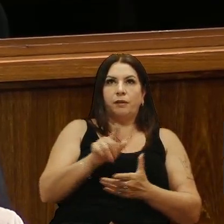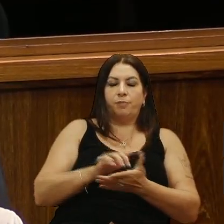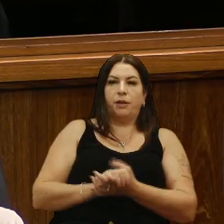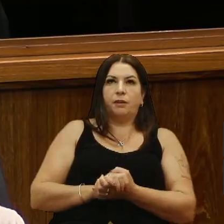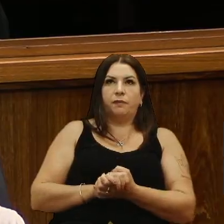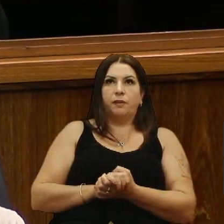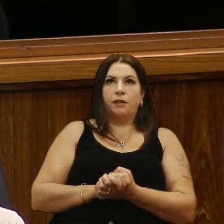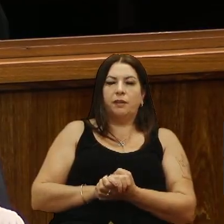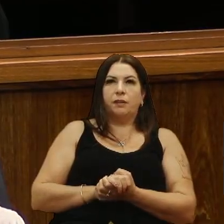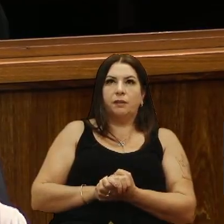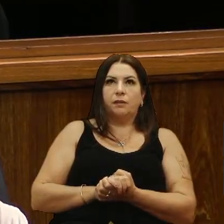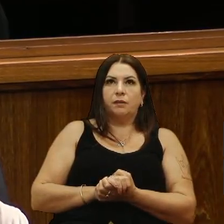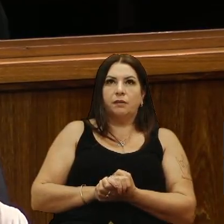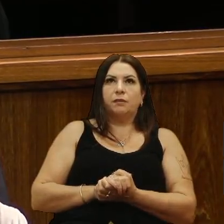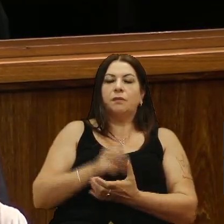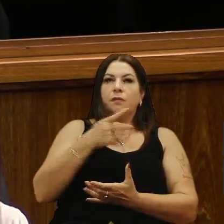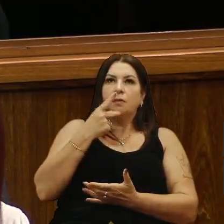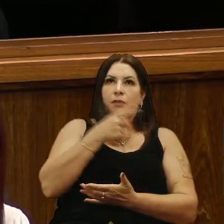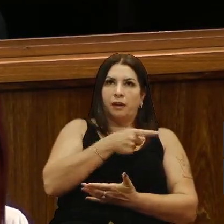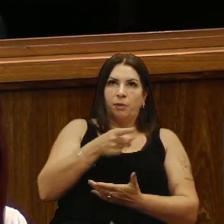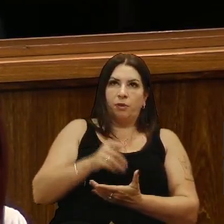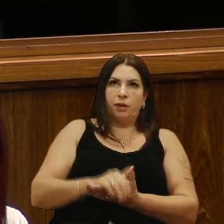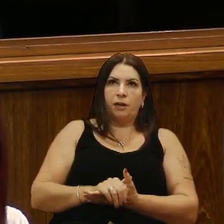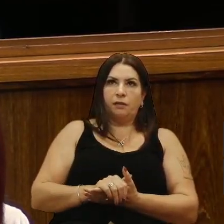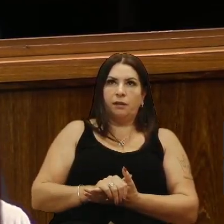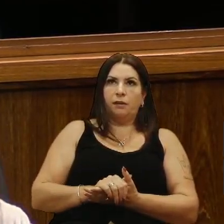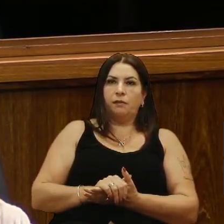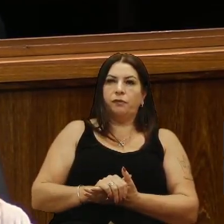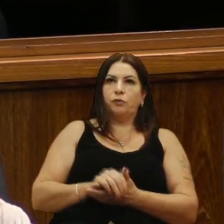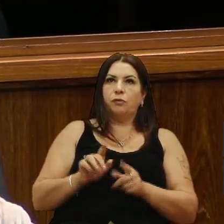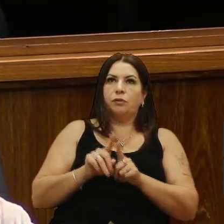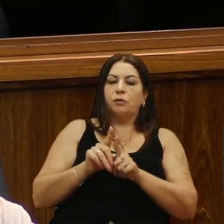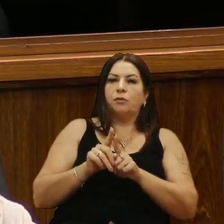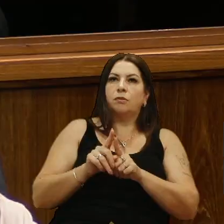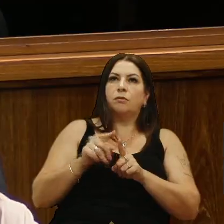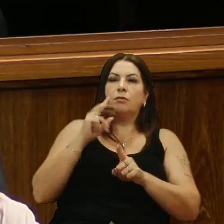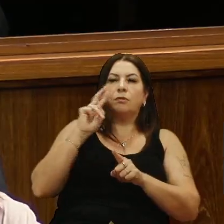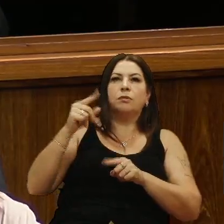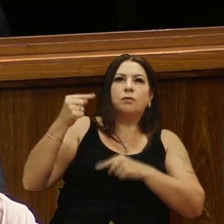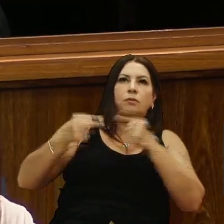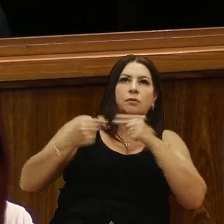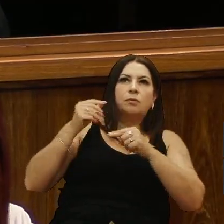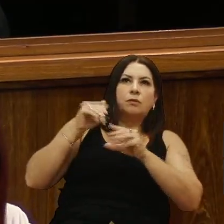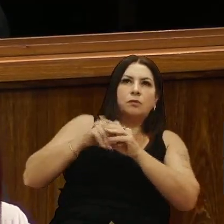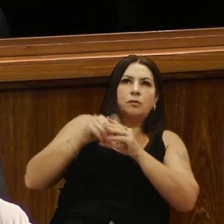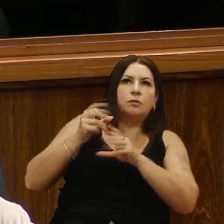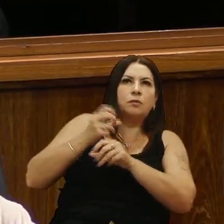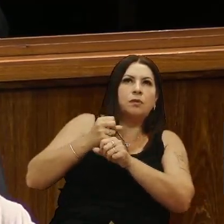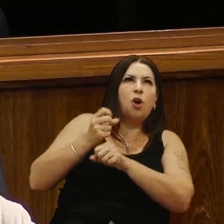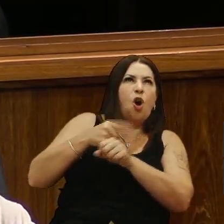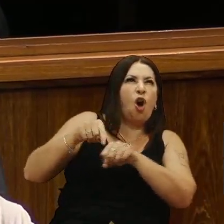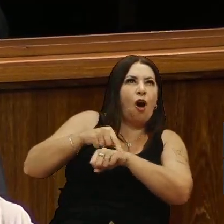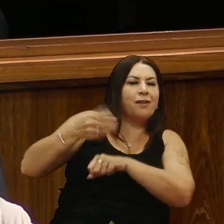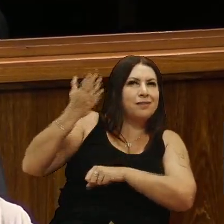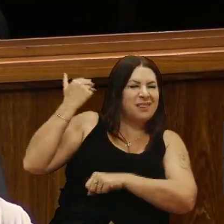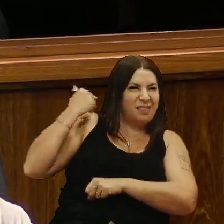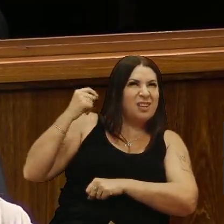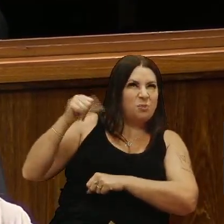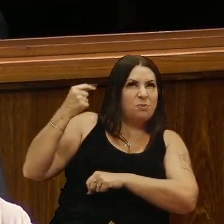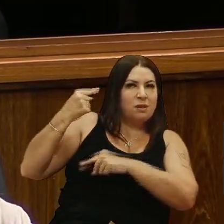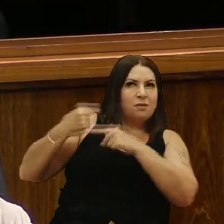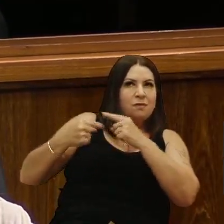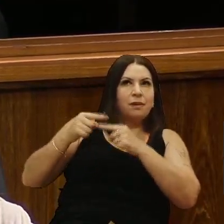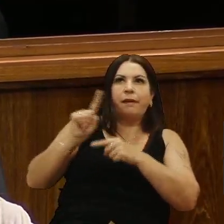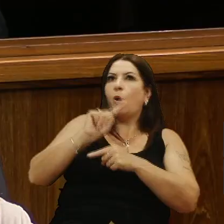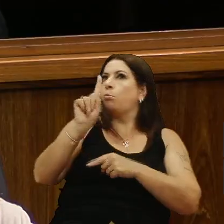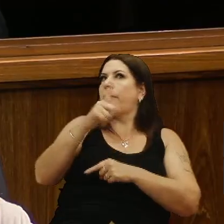Teve acordo. Foi falado lá, quando a gente discutiu o primeiro voto, há muitas horas atrás, que naquele